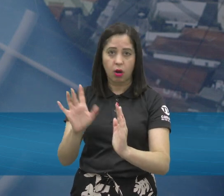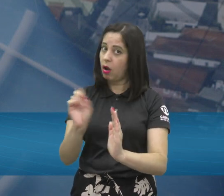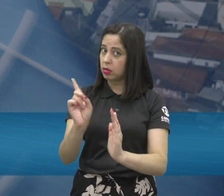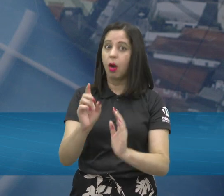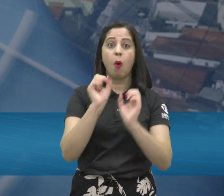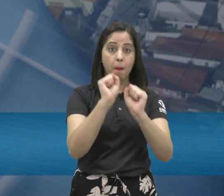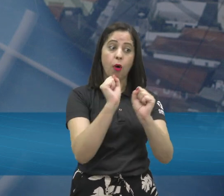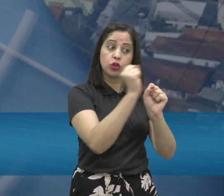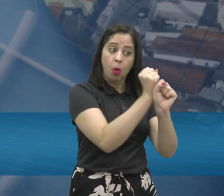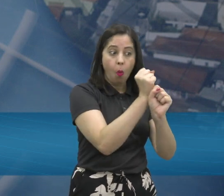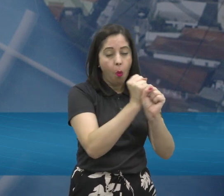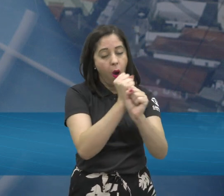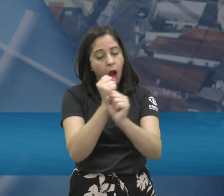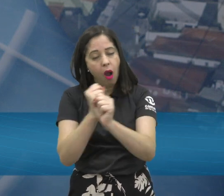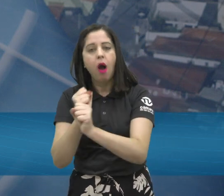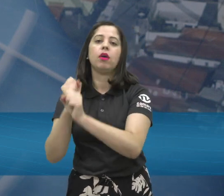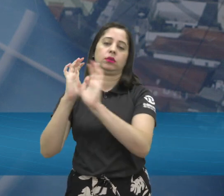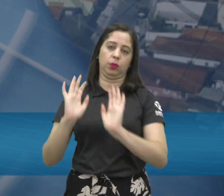trabalho é mantido o ano todo.